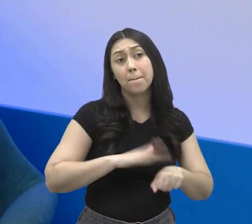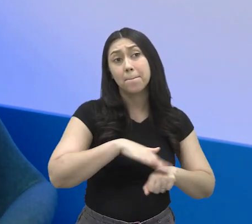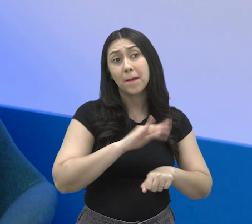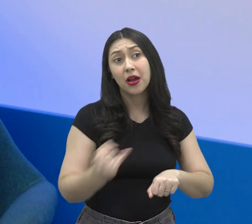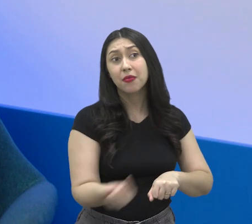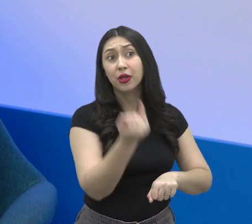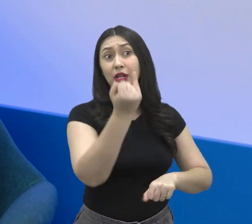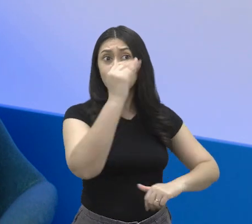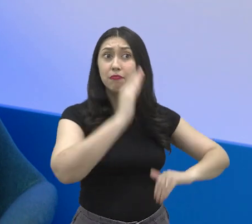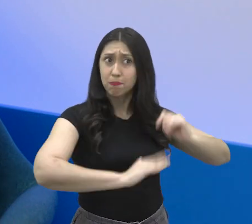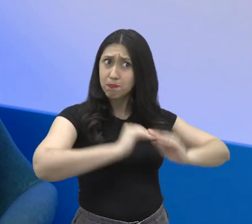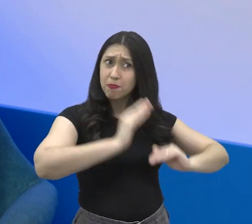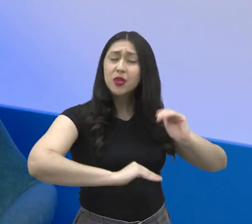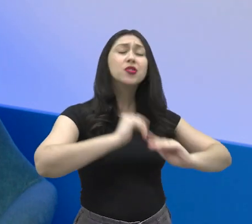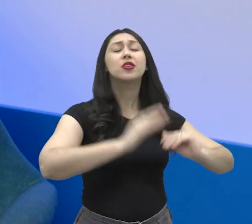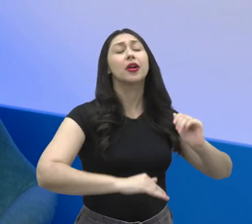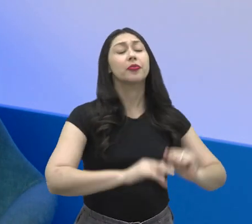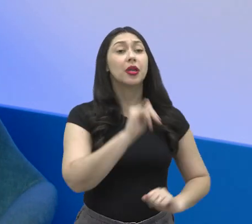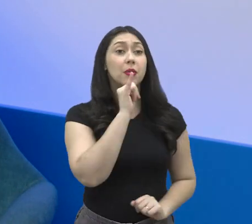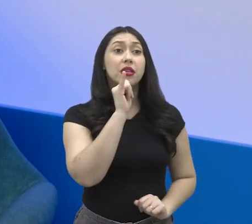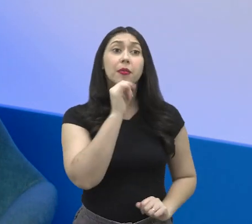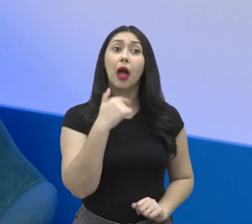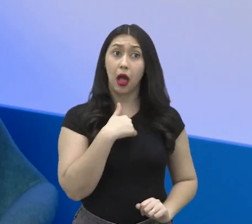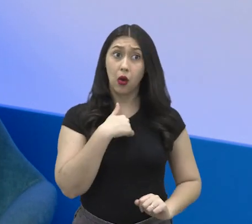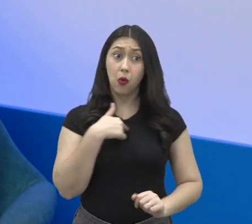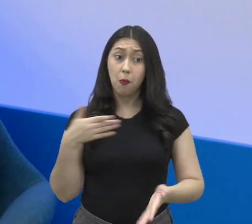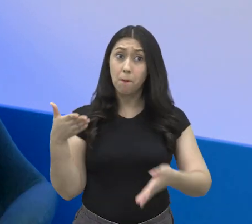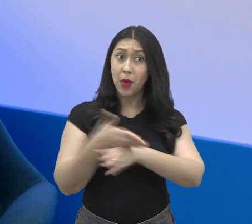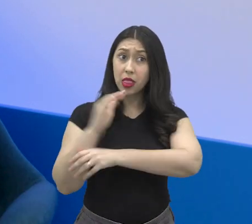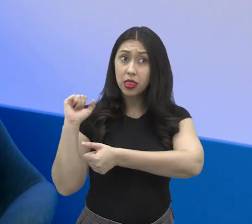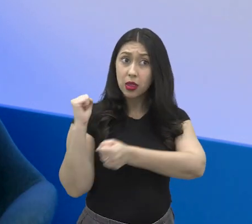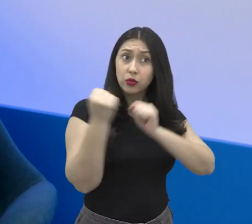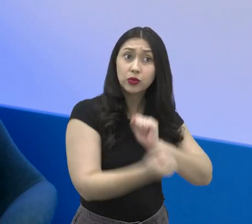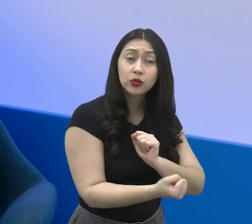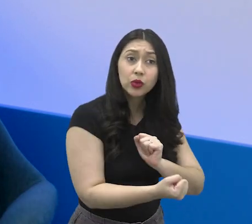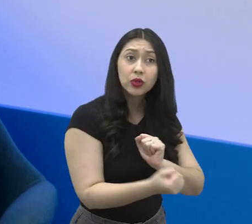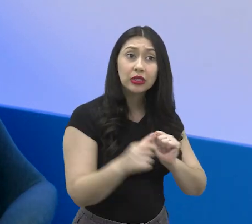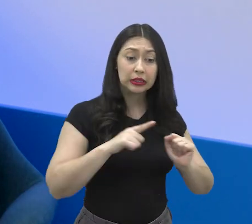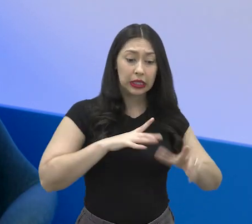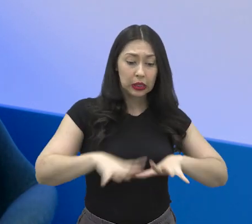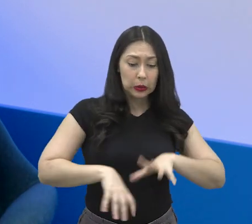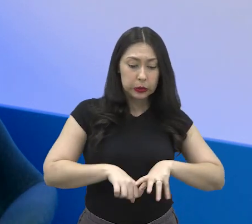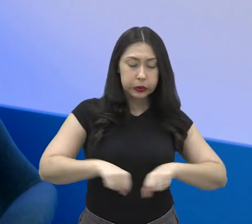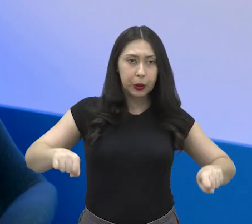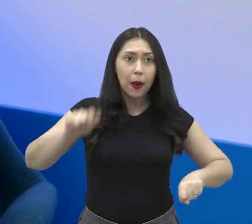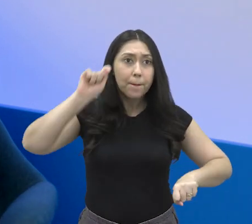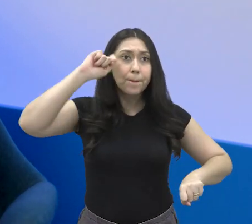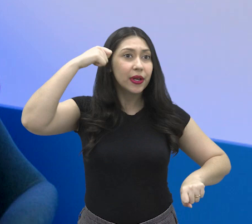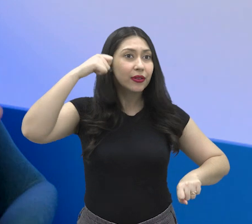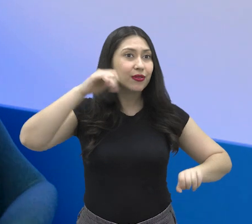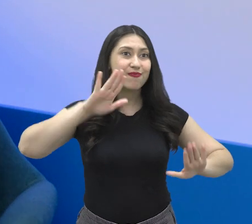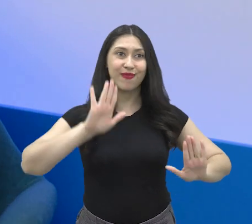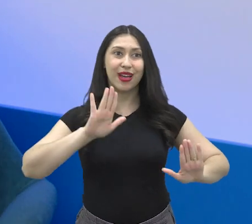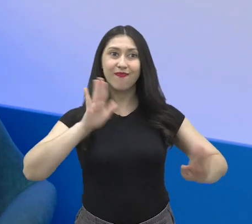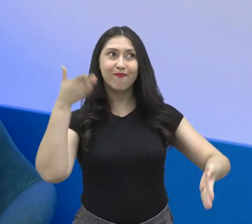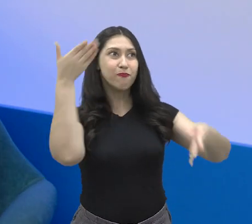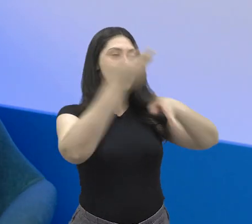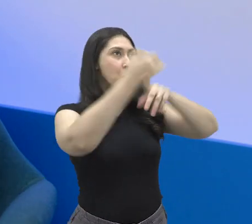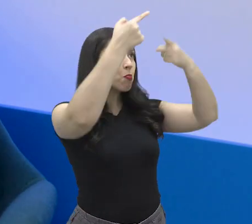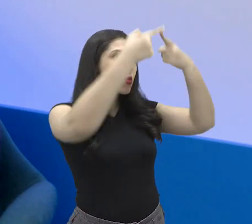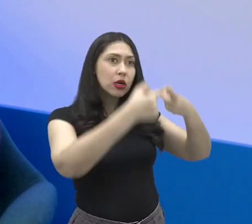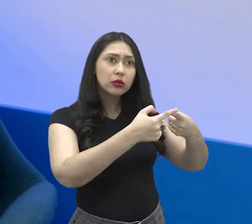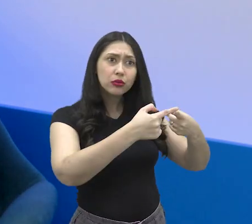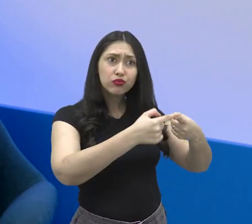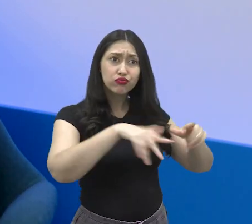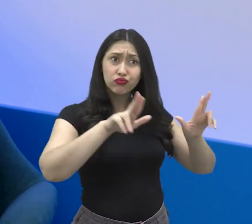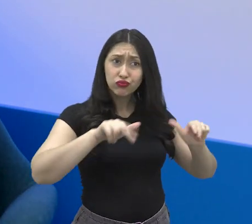pratique exercício, né? Por exemplo, eu sou do judô. No judô a gente tem faixas pretas, mas que não são competidores.